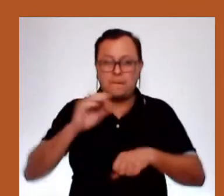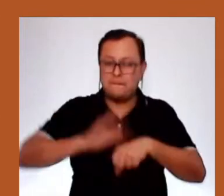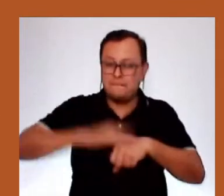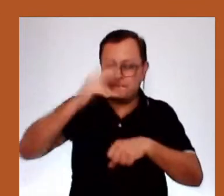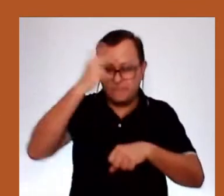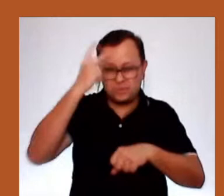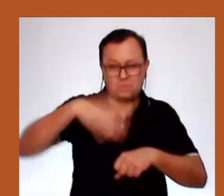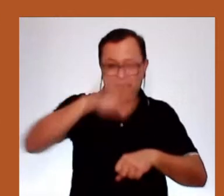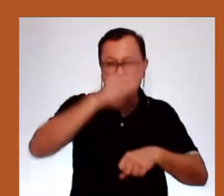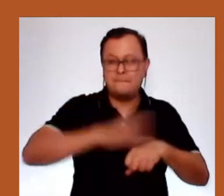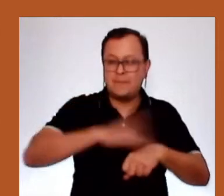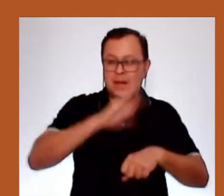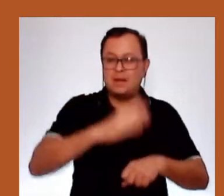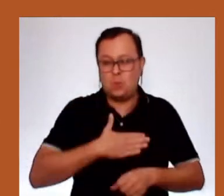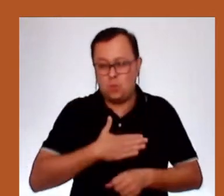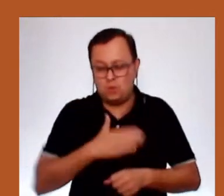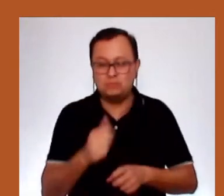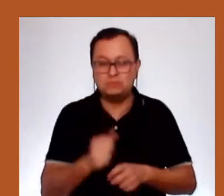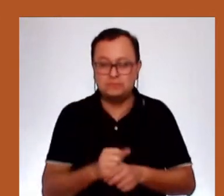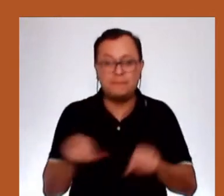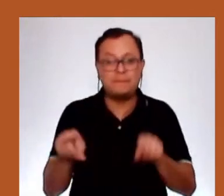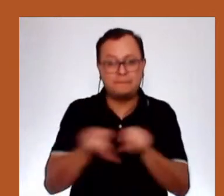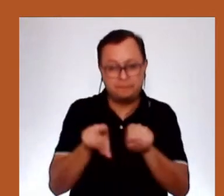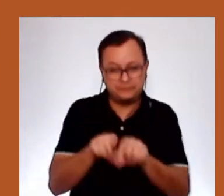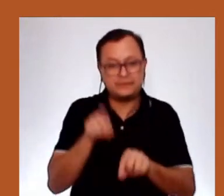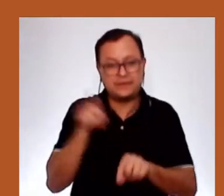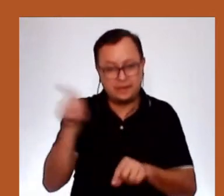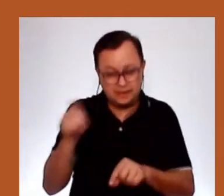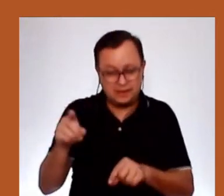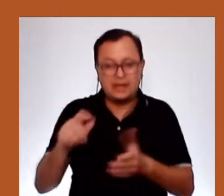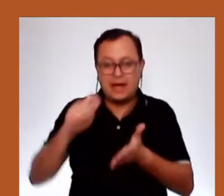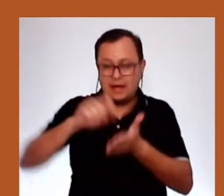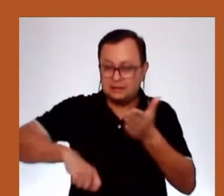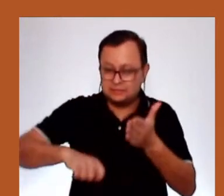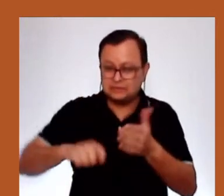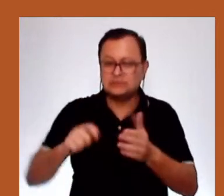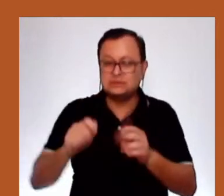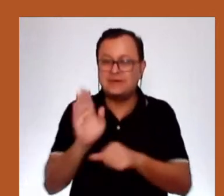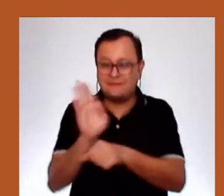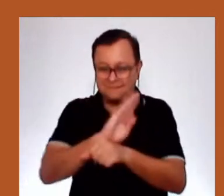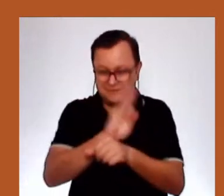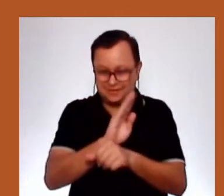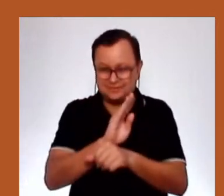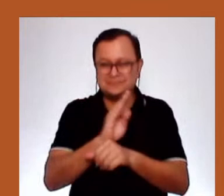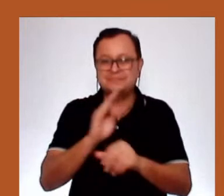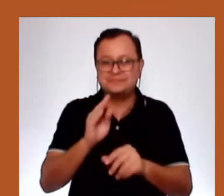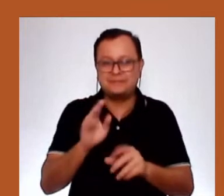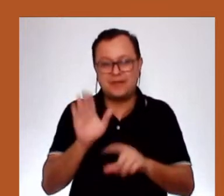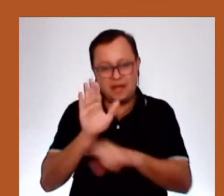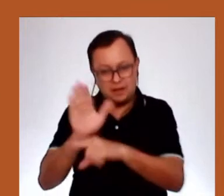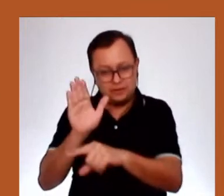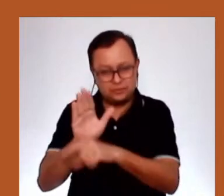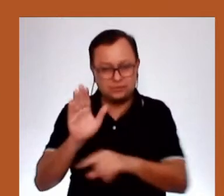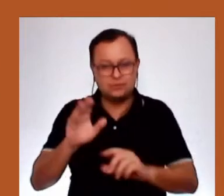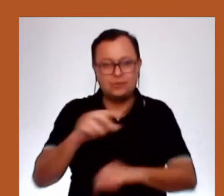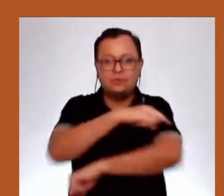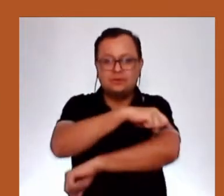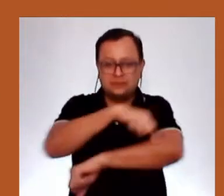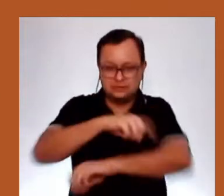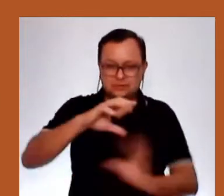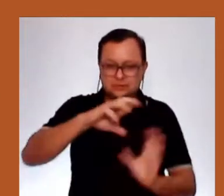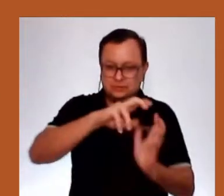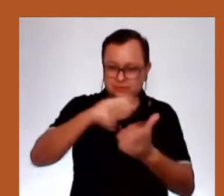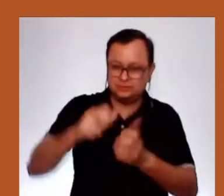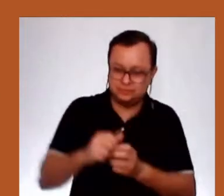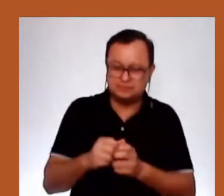época. Juliana também assina o roteiro do documentário Esquina do Mundo. Passou pela redação de jornalismo da TV Gazeta, da Record News, da